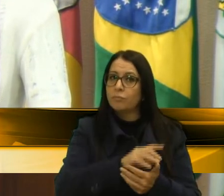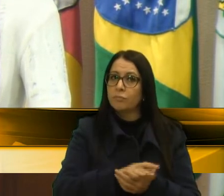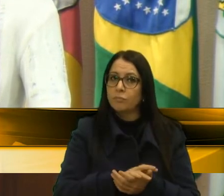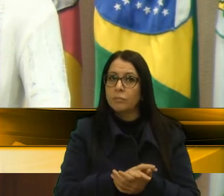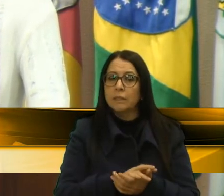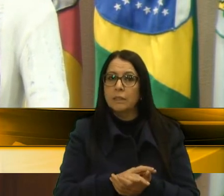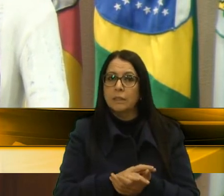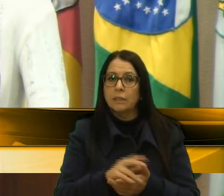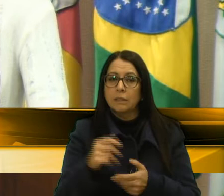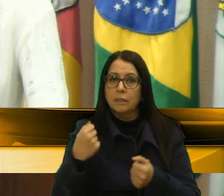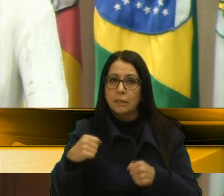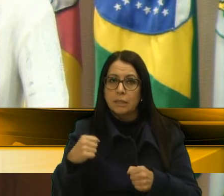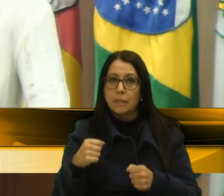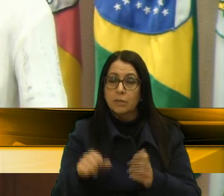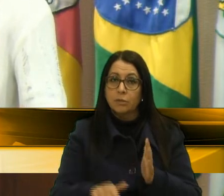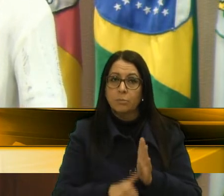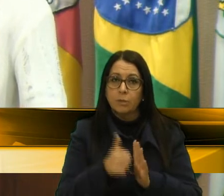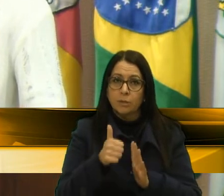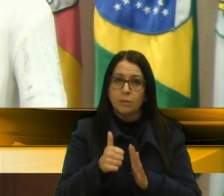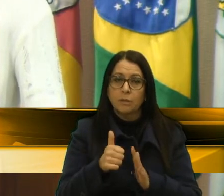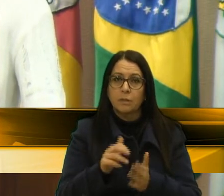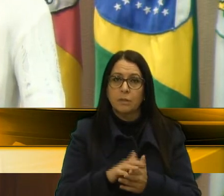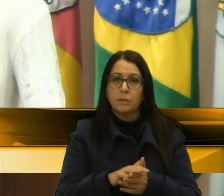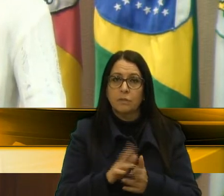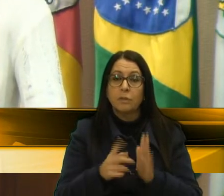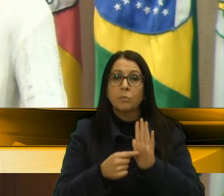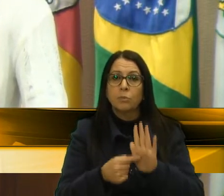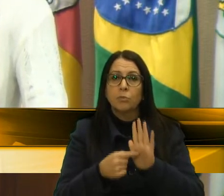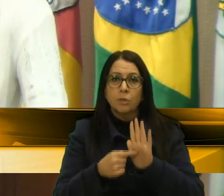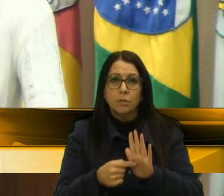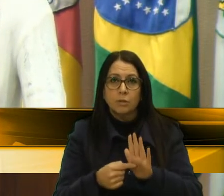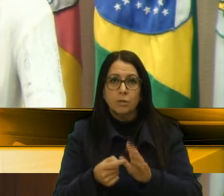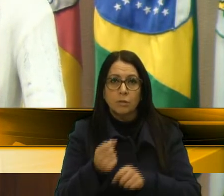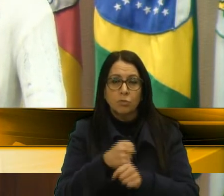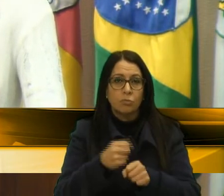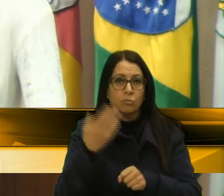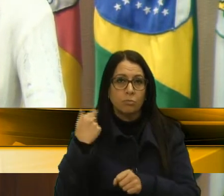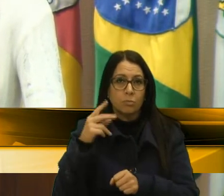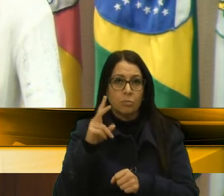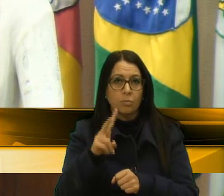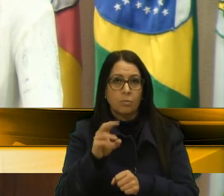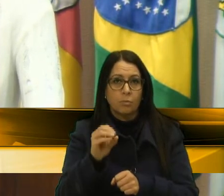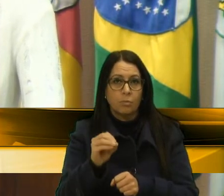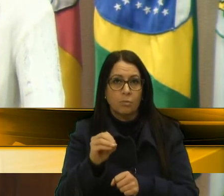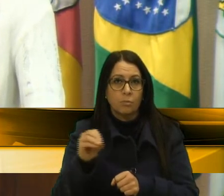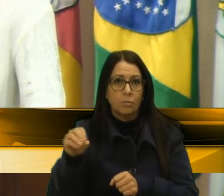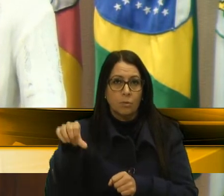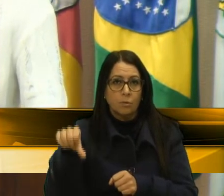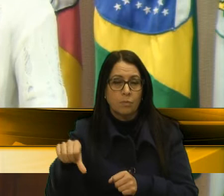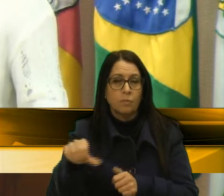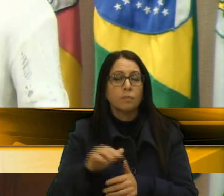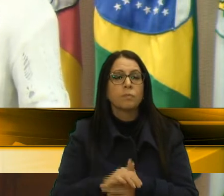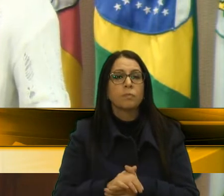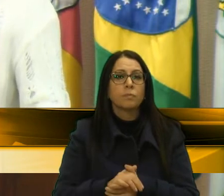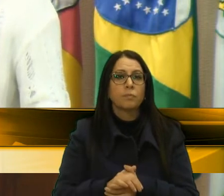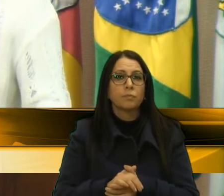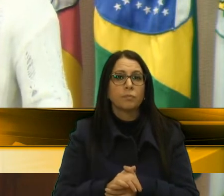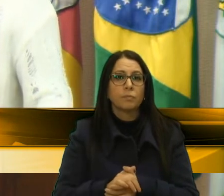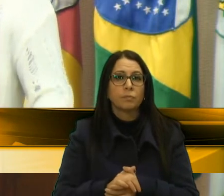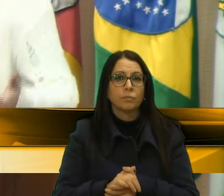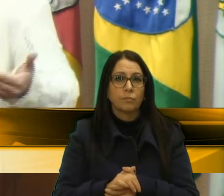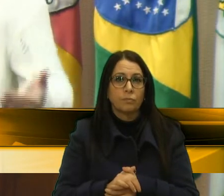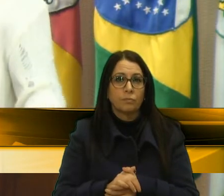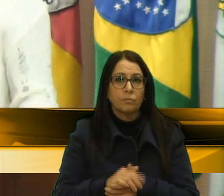a necessidade de melhorias vem sendo apontada desde o ano de 2009, e nós